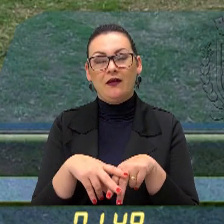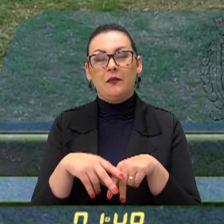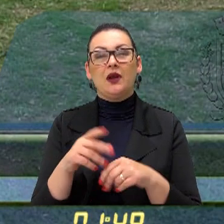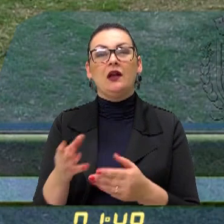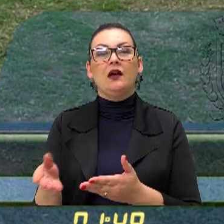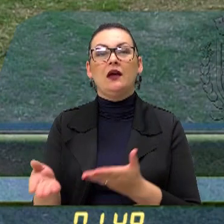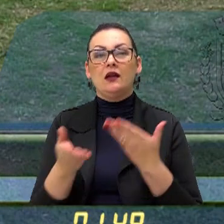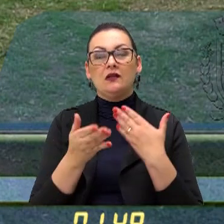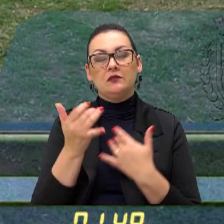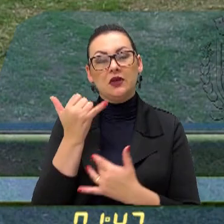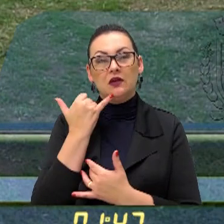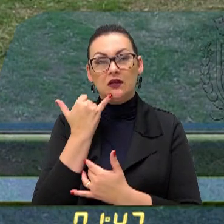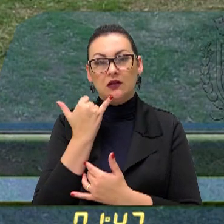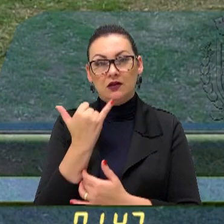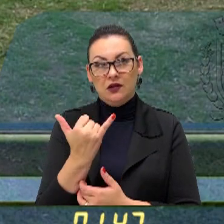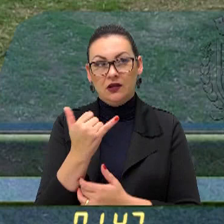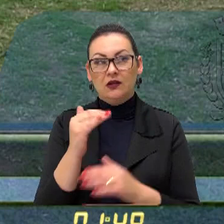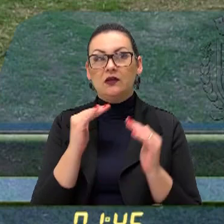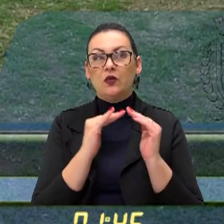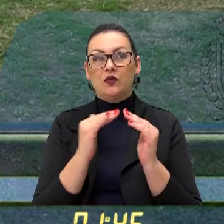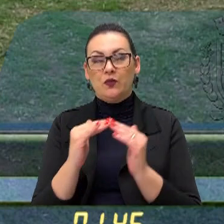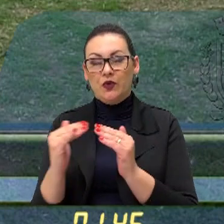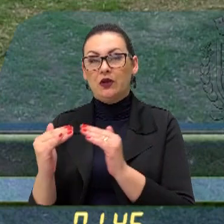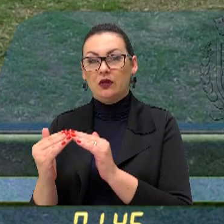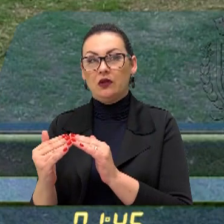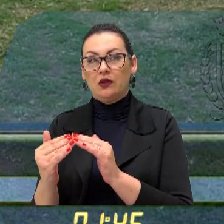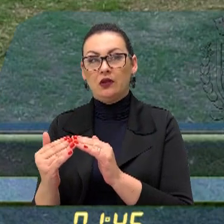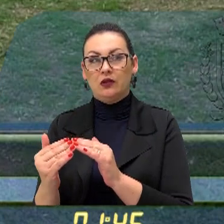Eu recebi ligação dos moradores